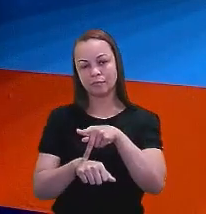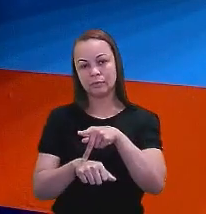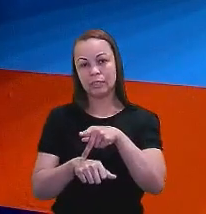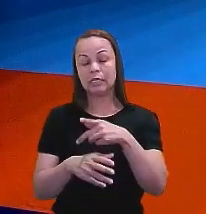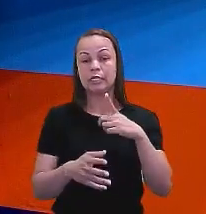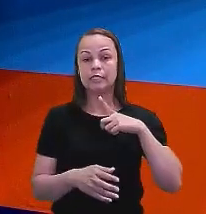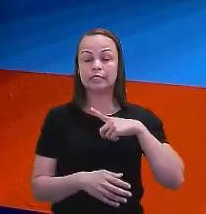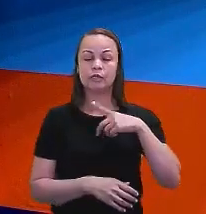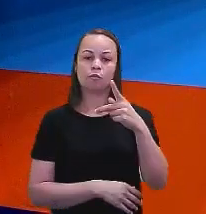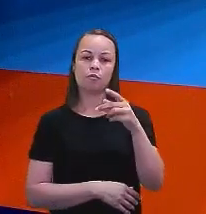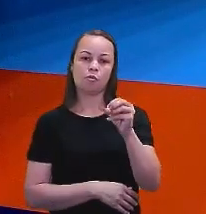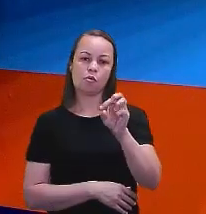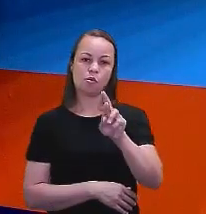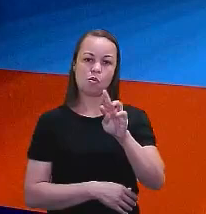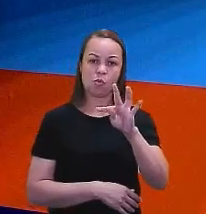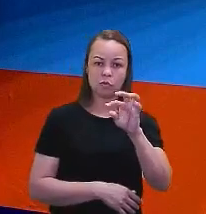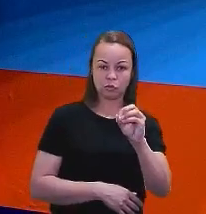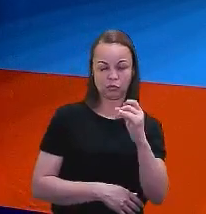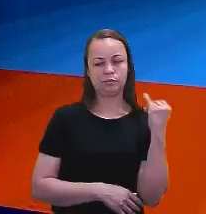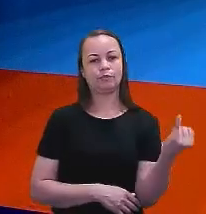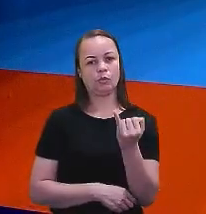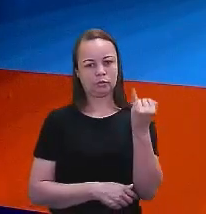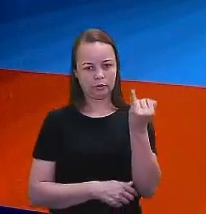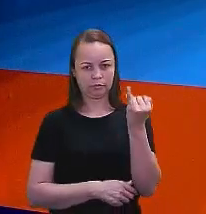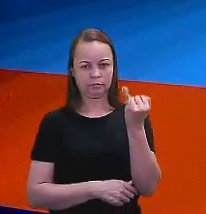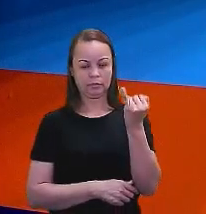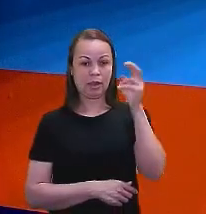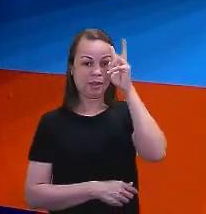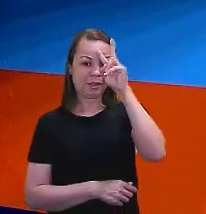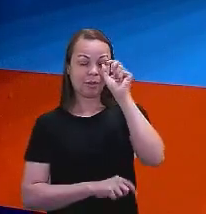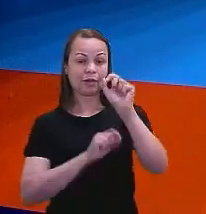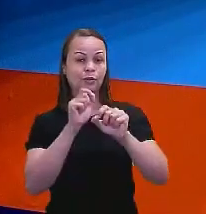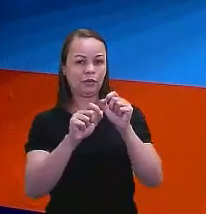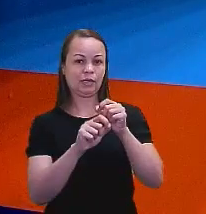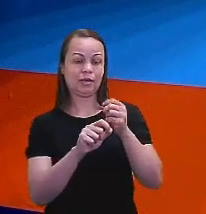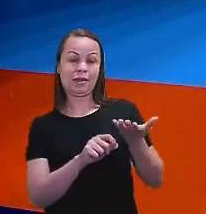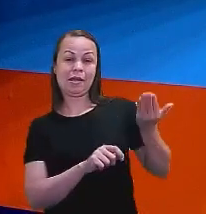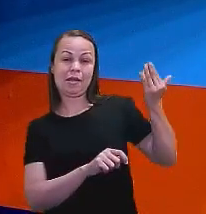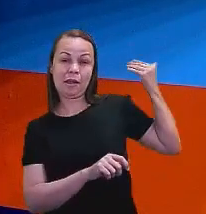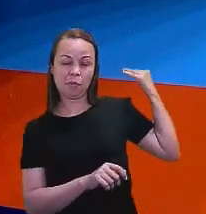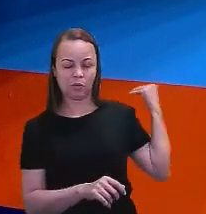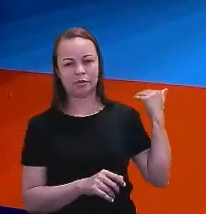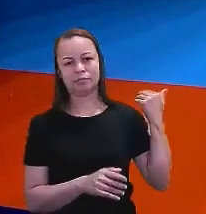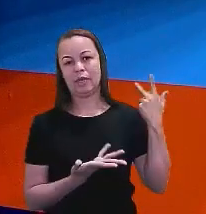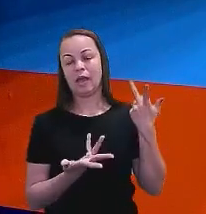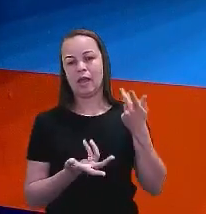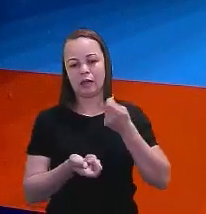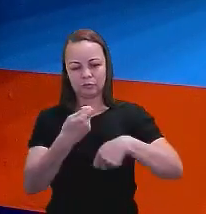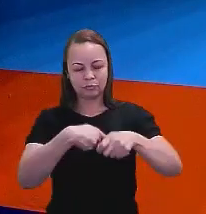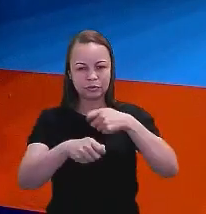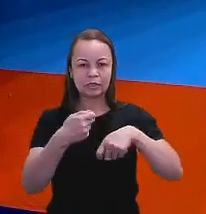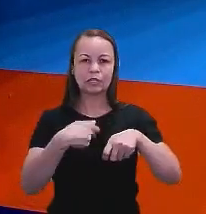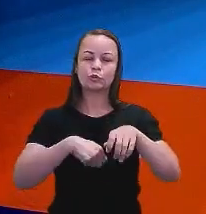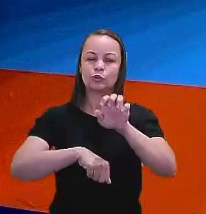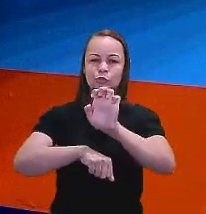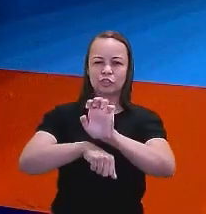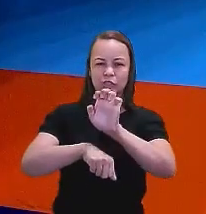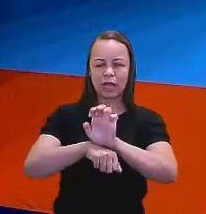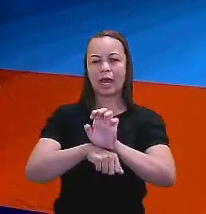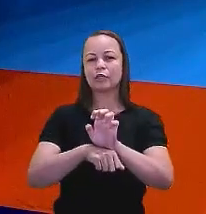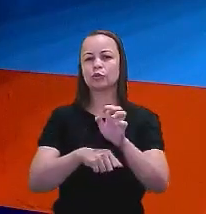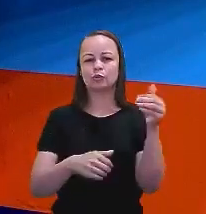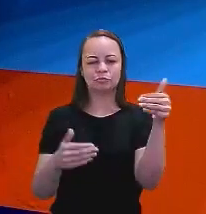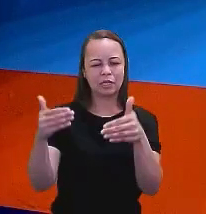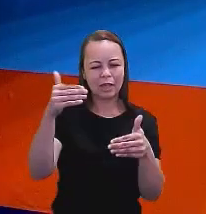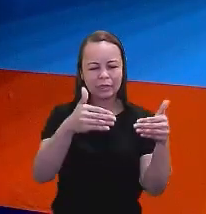um porto muito importante. Lembrando que naquela época a concentração econômica do Estado, de